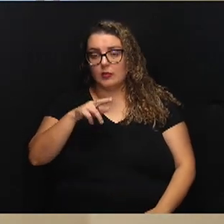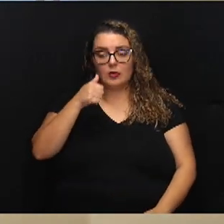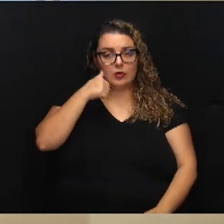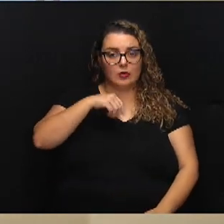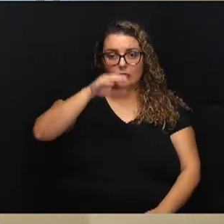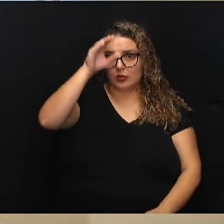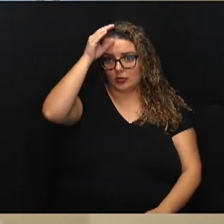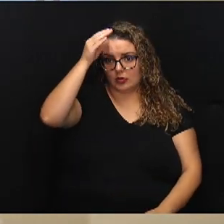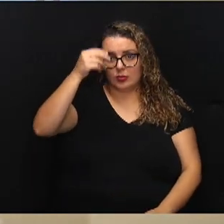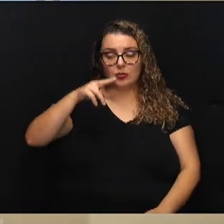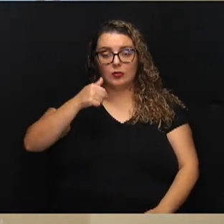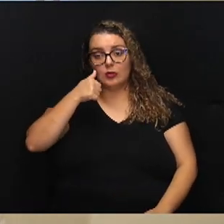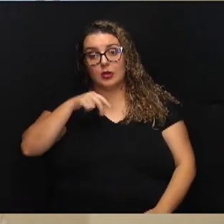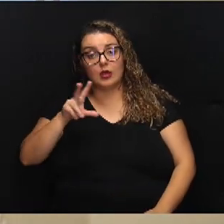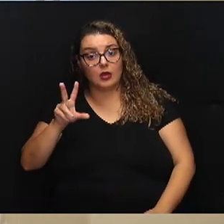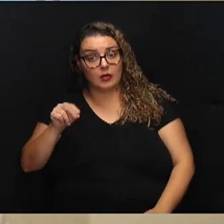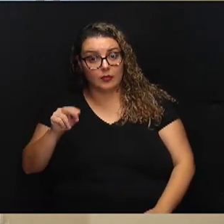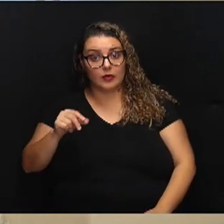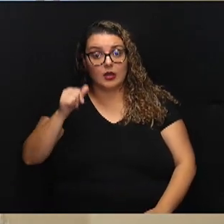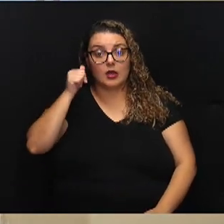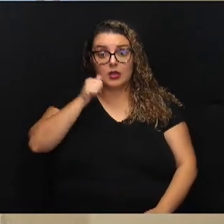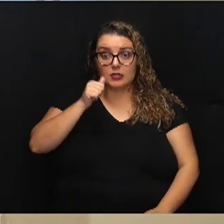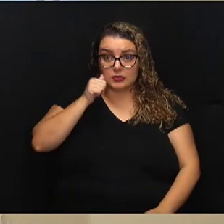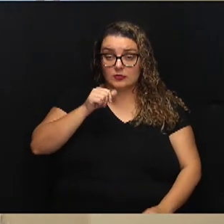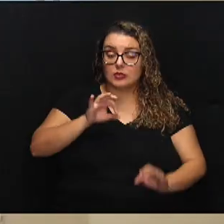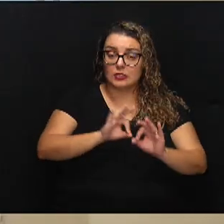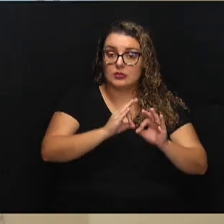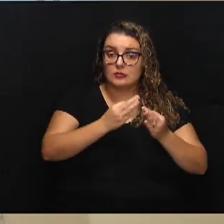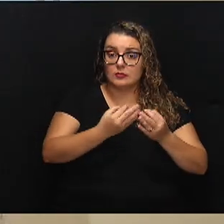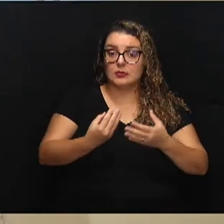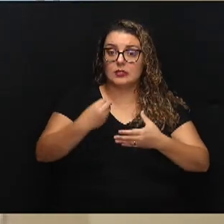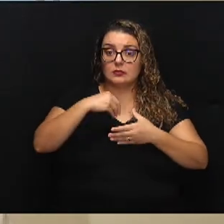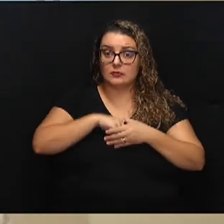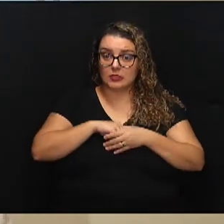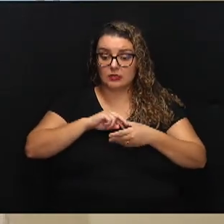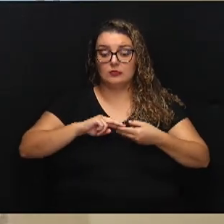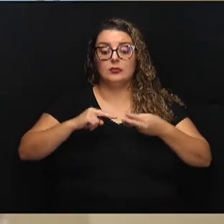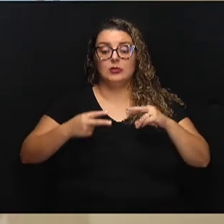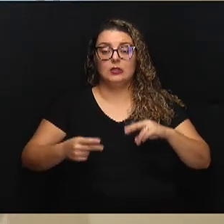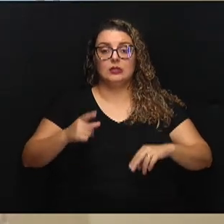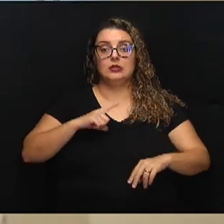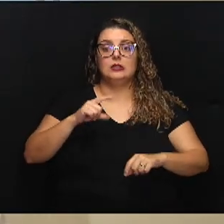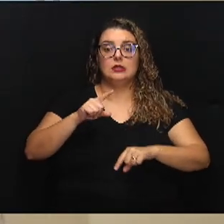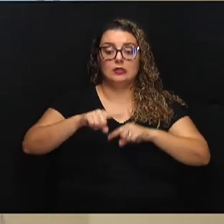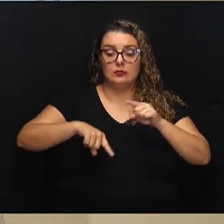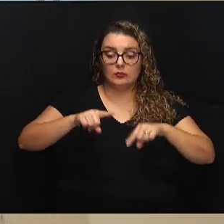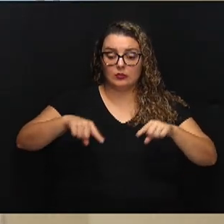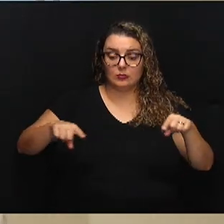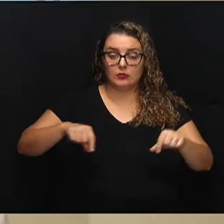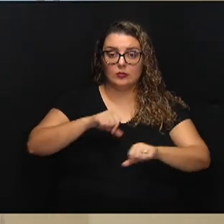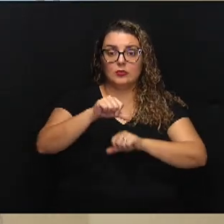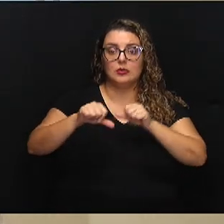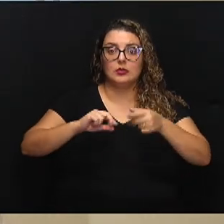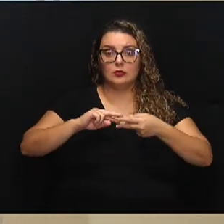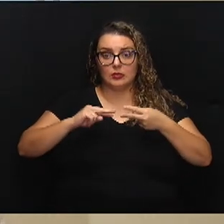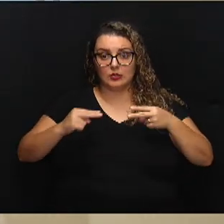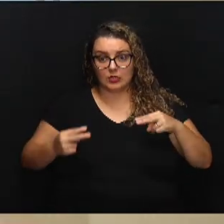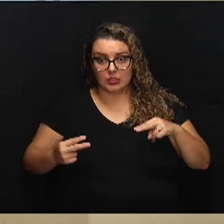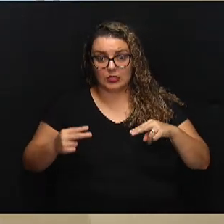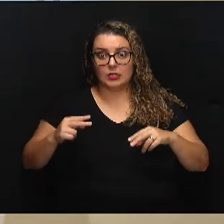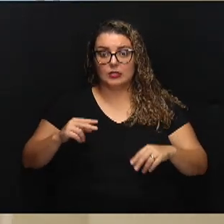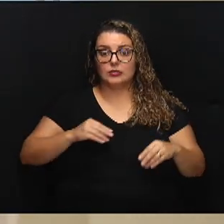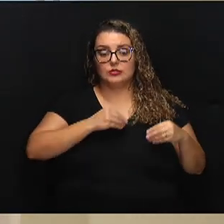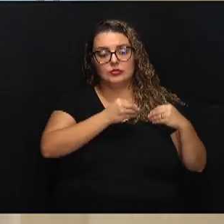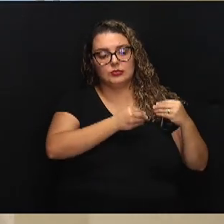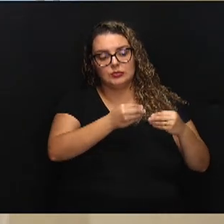ou avós. Essas mulheres acabam carregando muitas vezes presença de mutações genéticas hereditárias, ou seja,